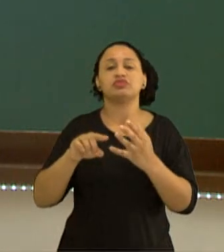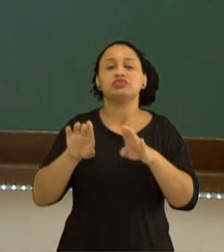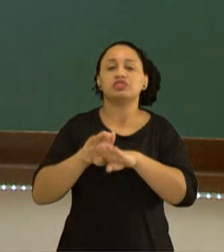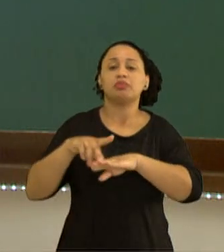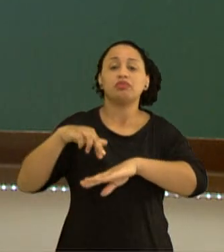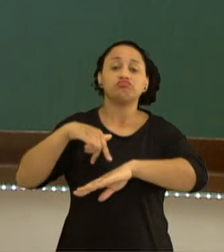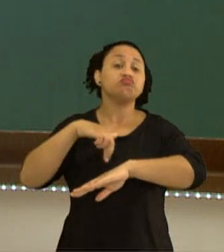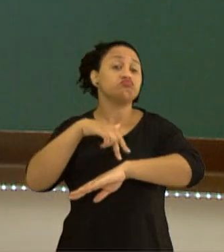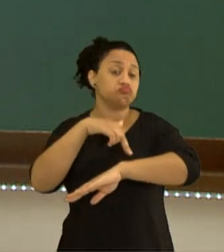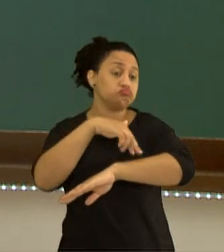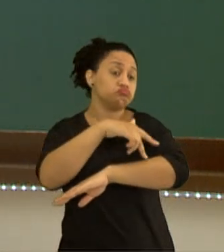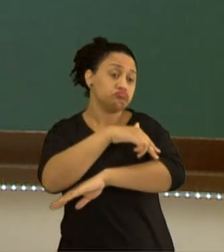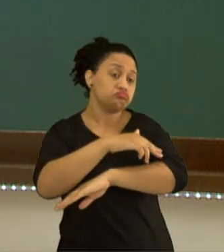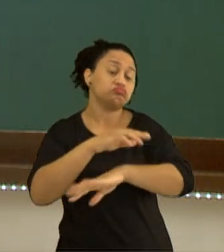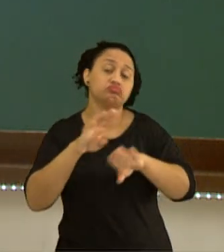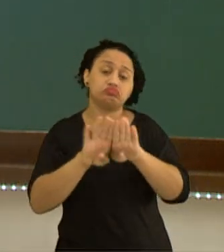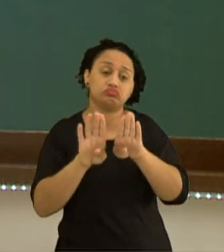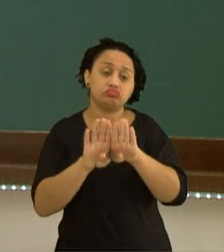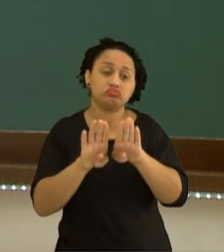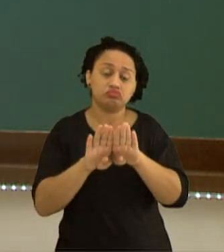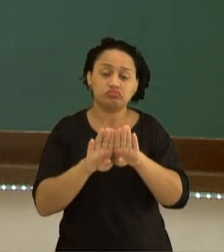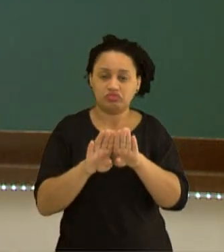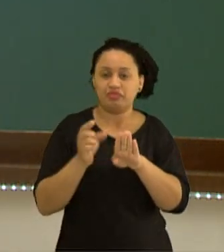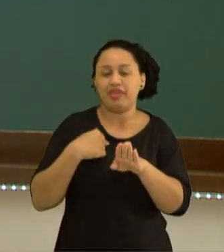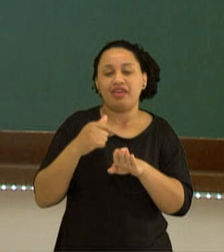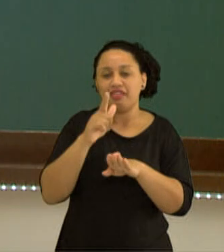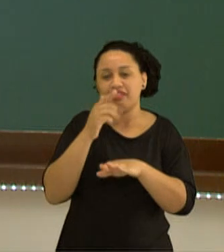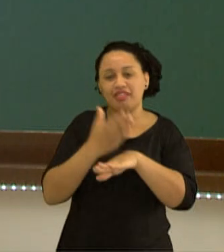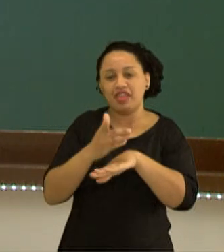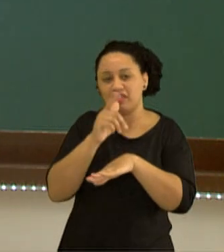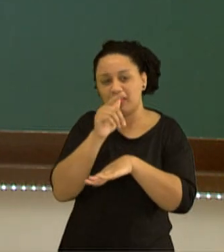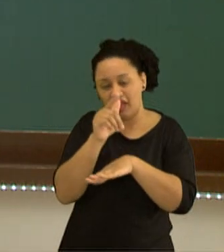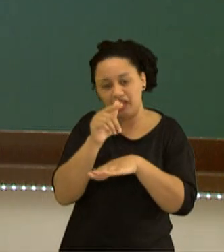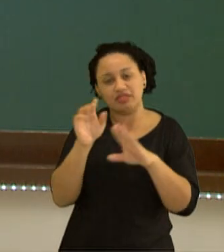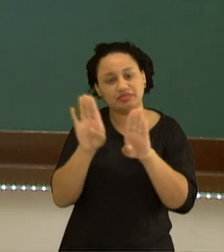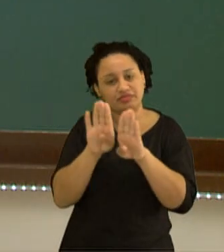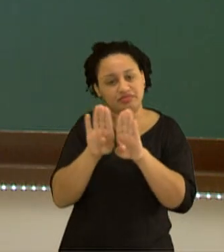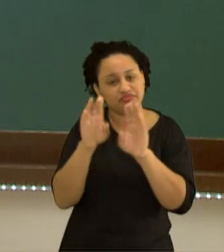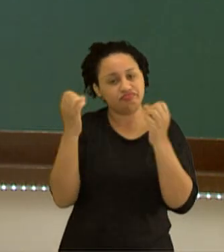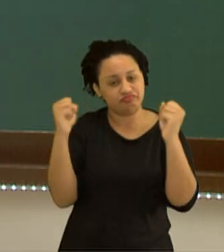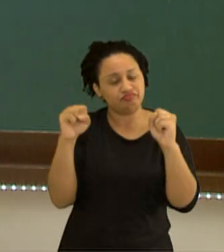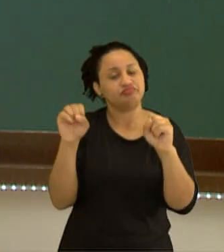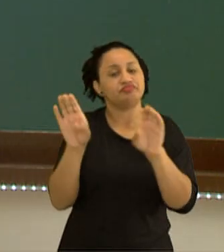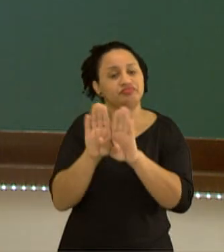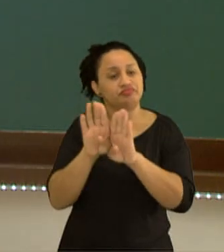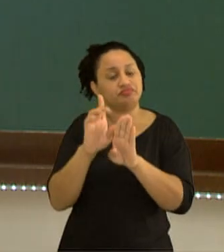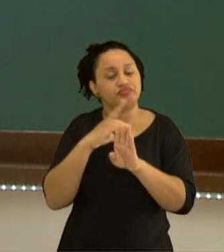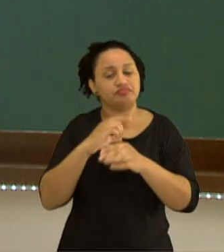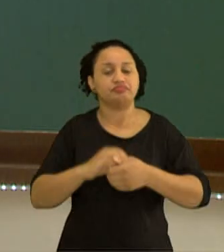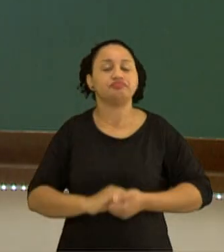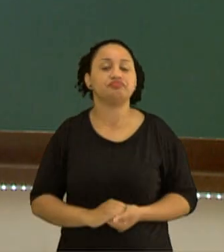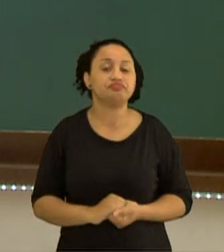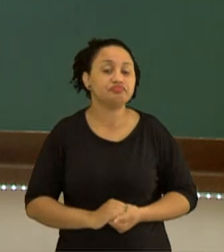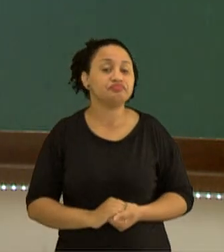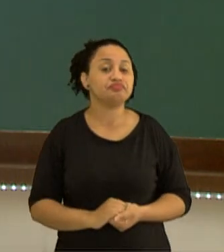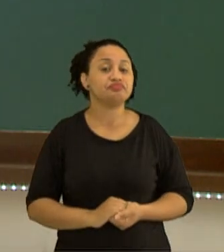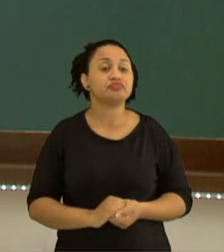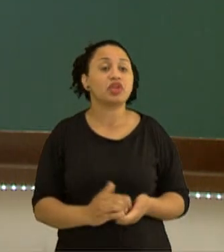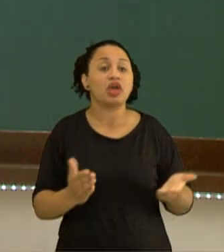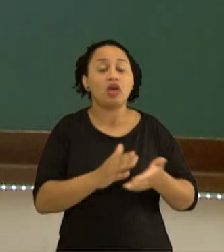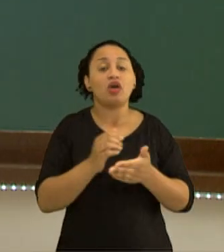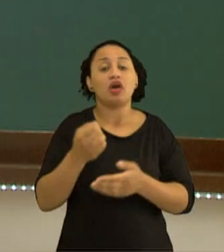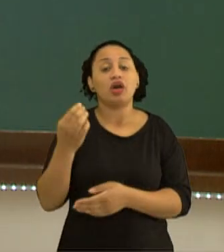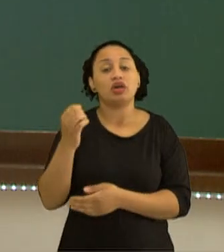outros exemplos, mas aqui eu relacionei alguns mais conhecidos. E agora vamos para o nosso quarto exercício, que é uma atividade